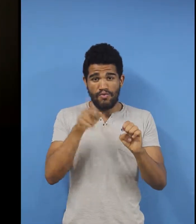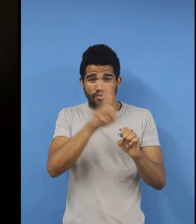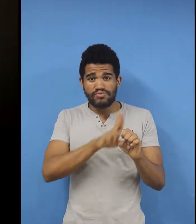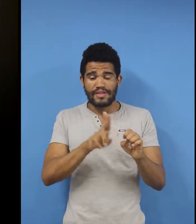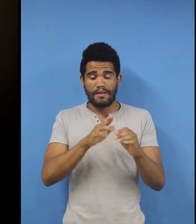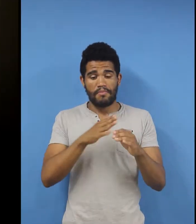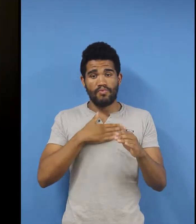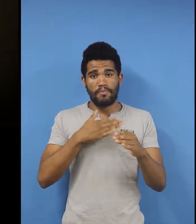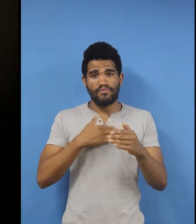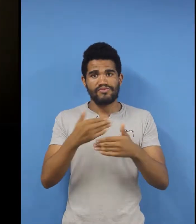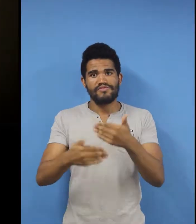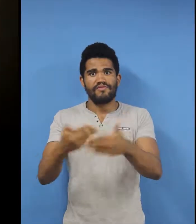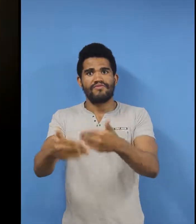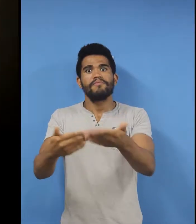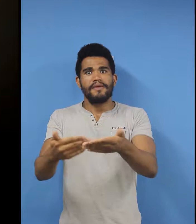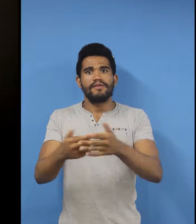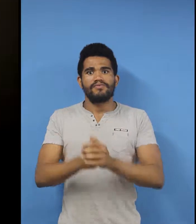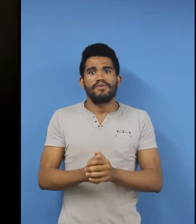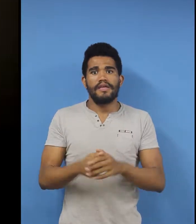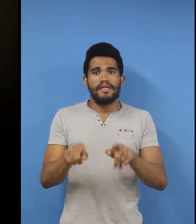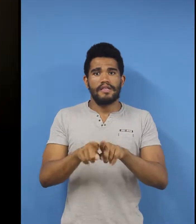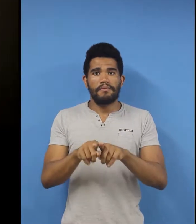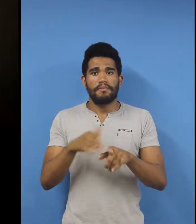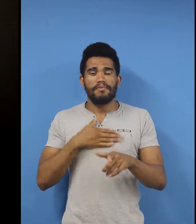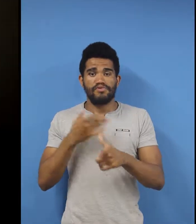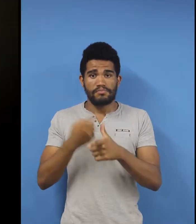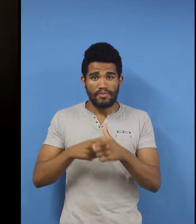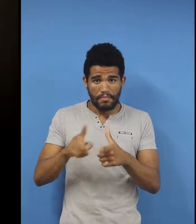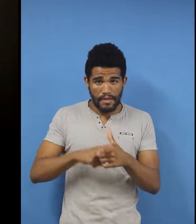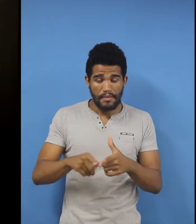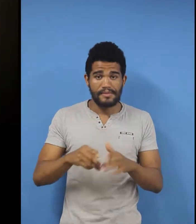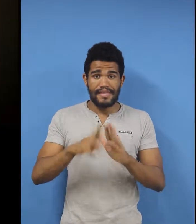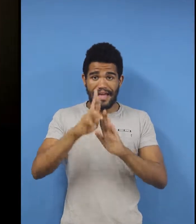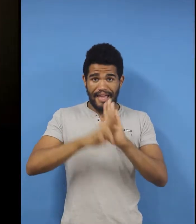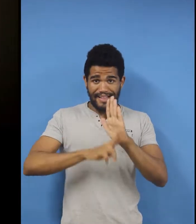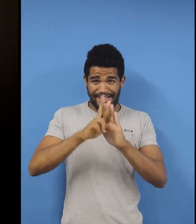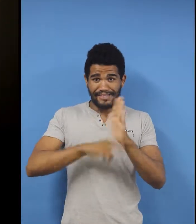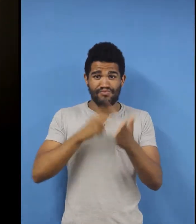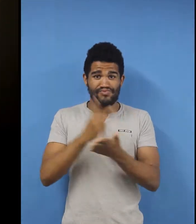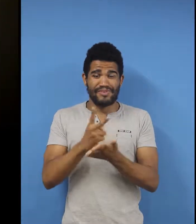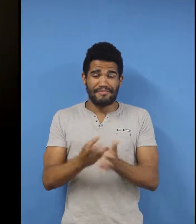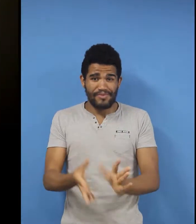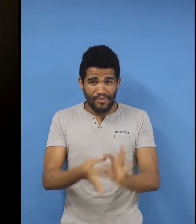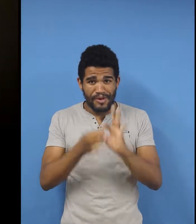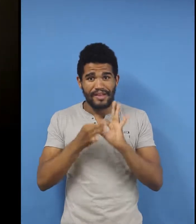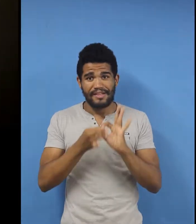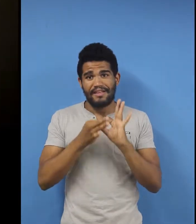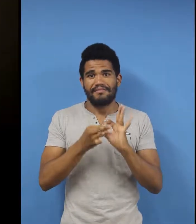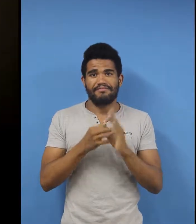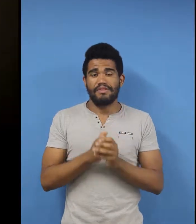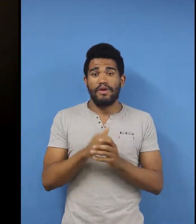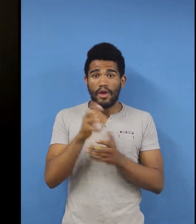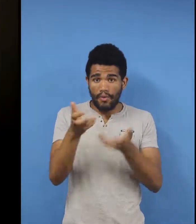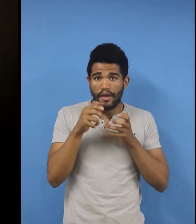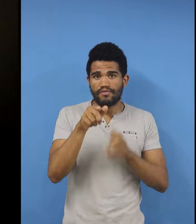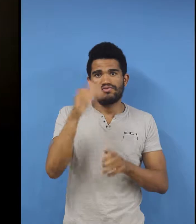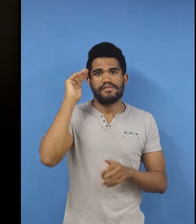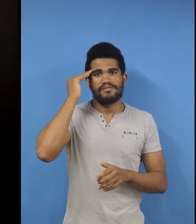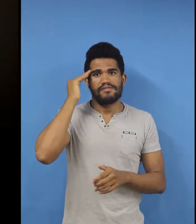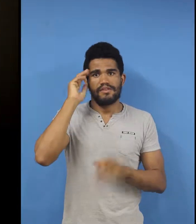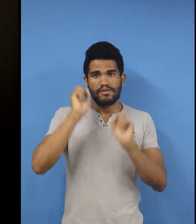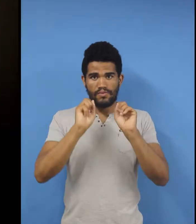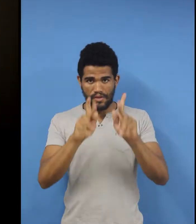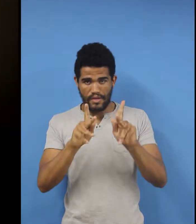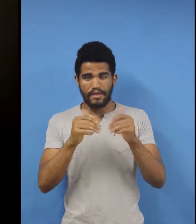texto, e a partir dos meus desenvolvimentos eu soluciono os meus problemas. Então, a redação ela está completamente conectada e eu quero que vocês entendam